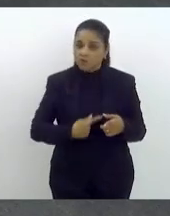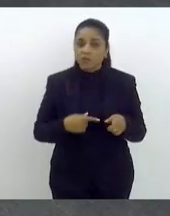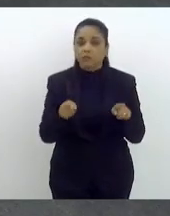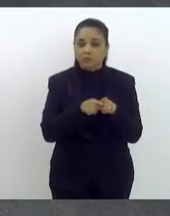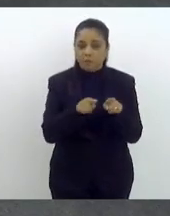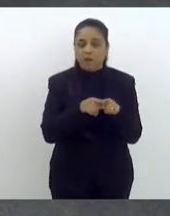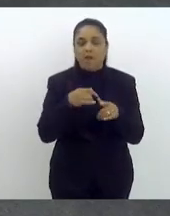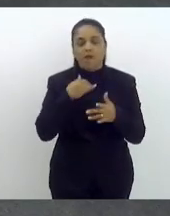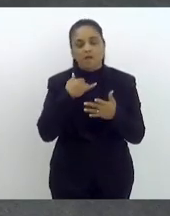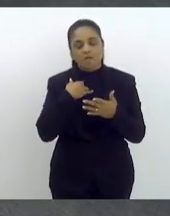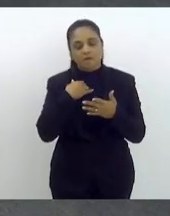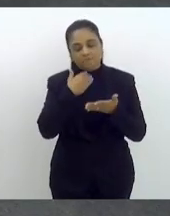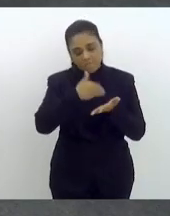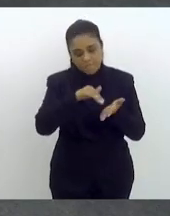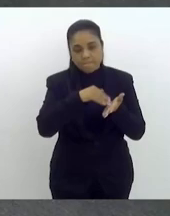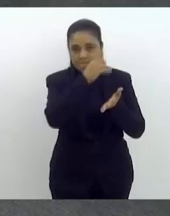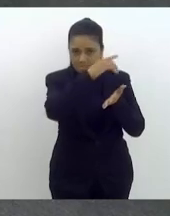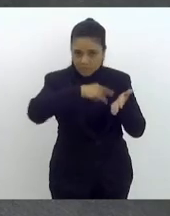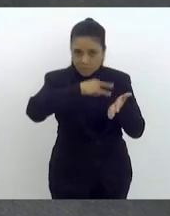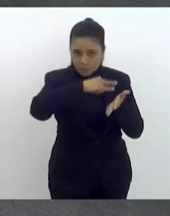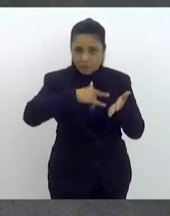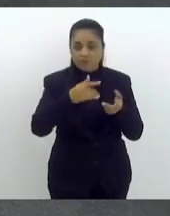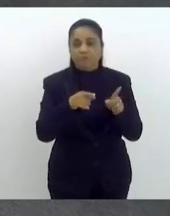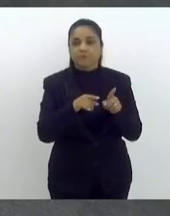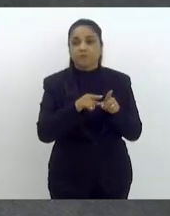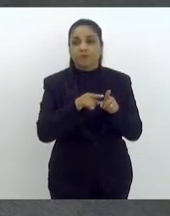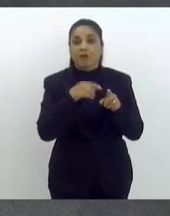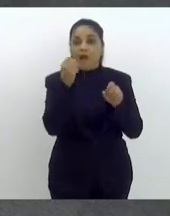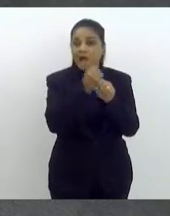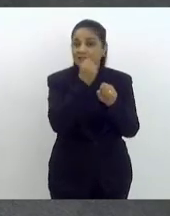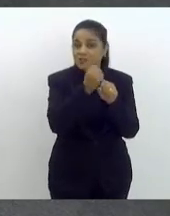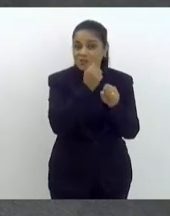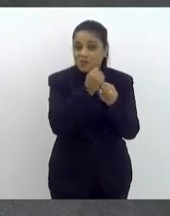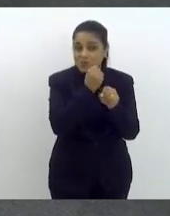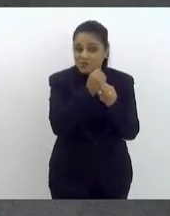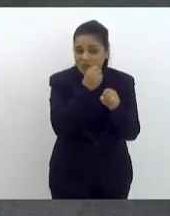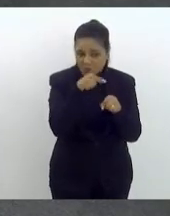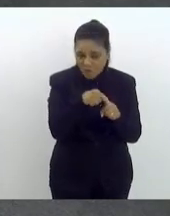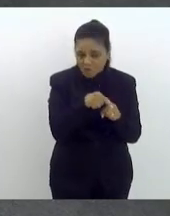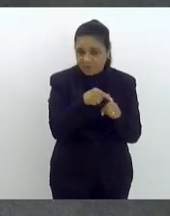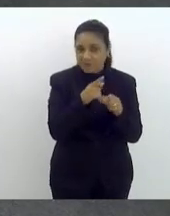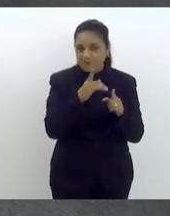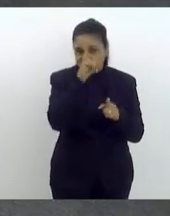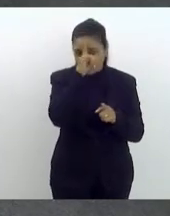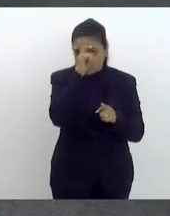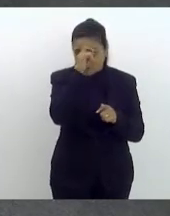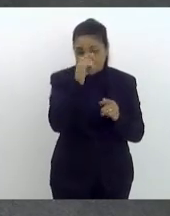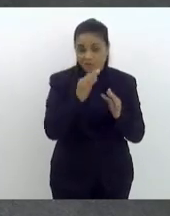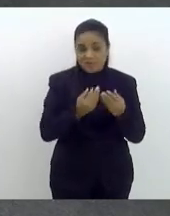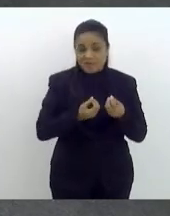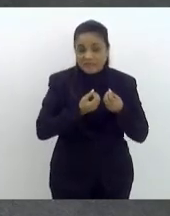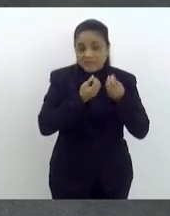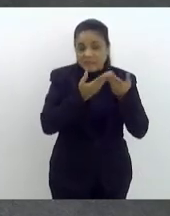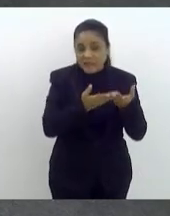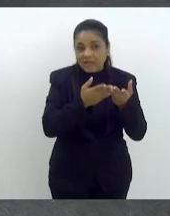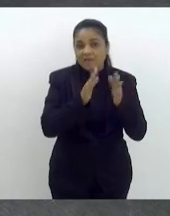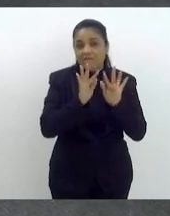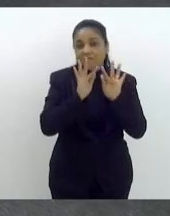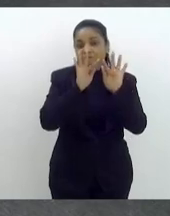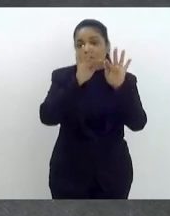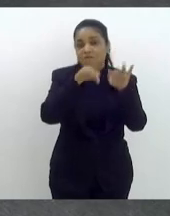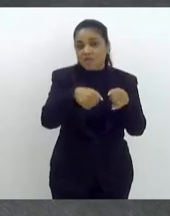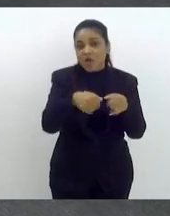as obras excelentíssima presidenta as obras eram para ter terminado sido entregues no final